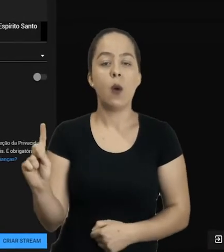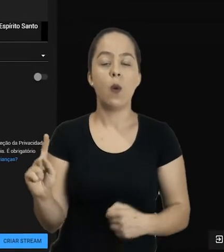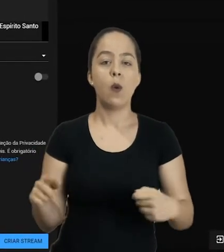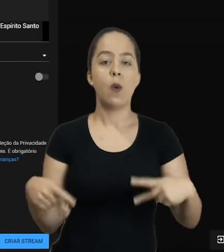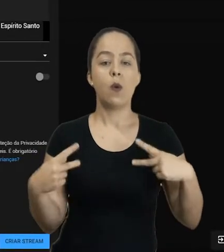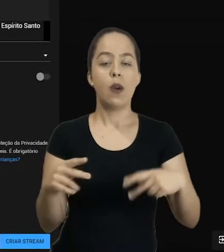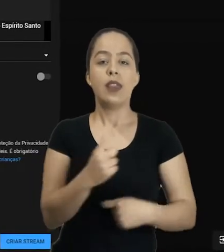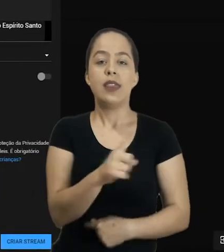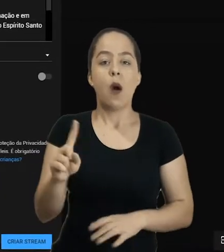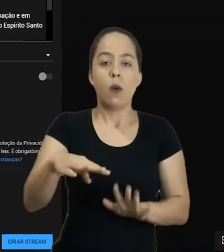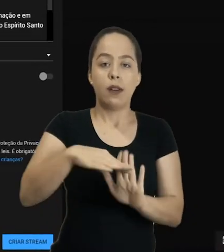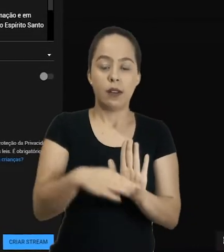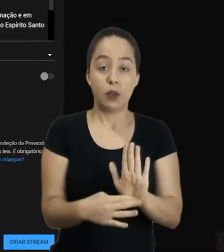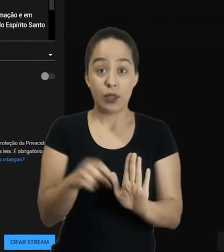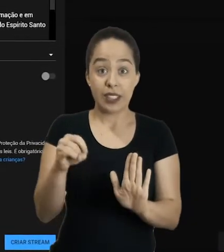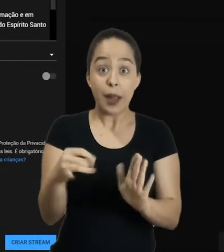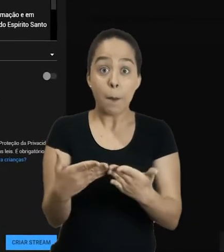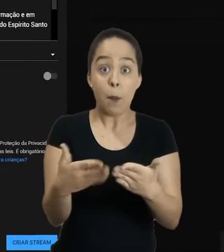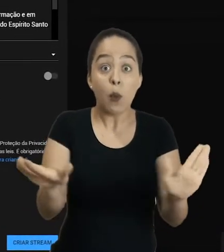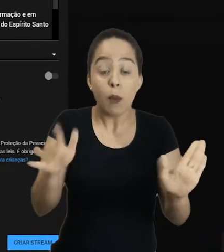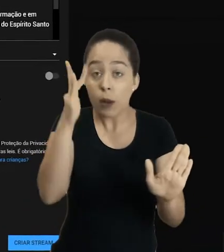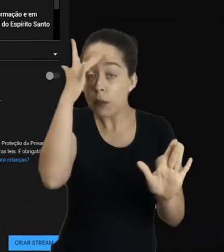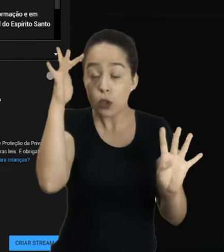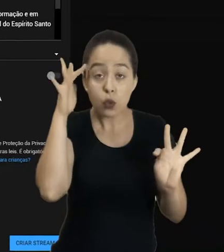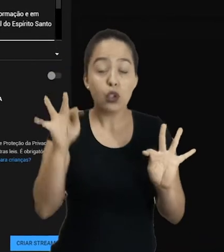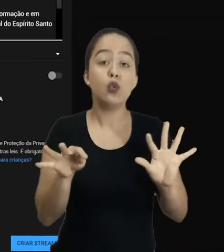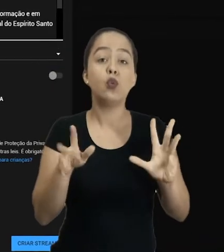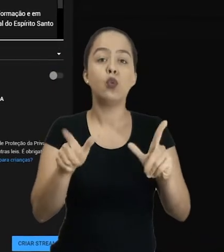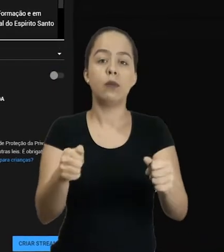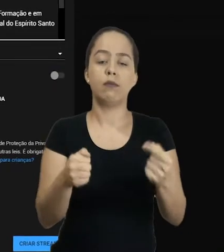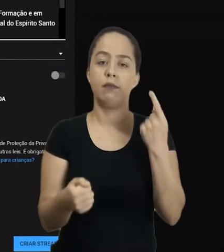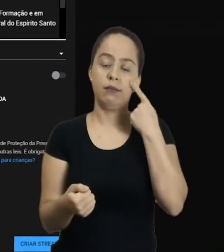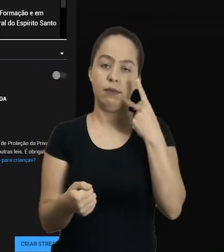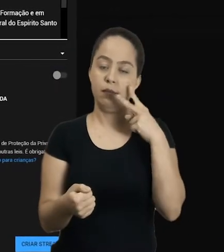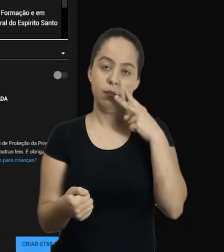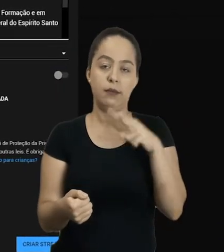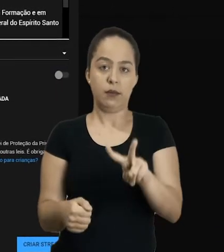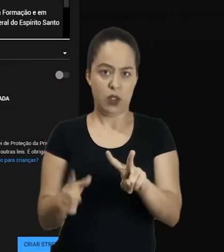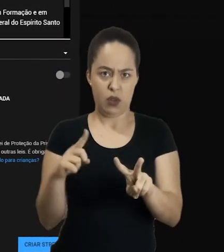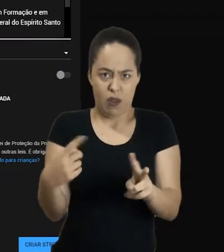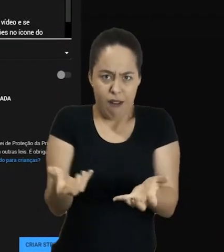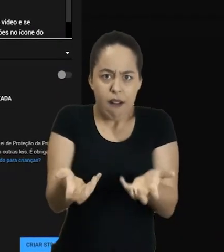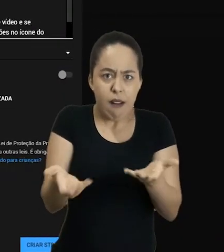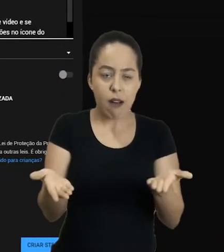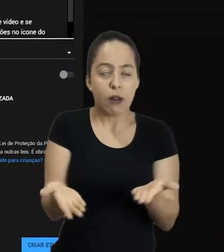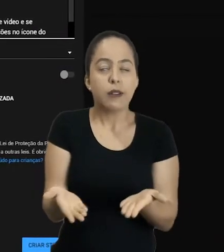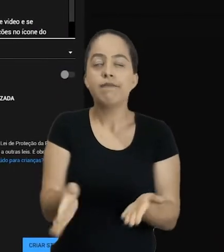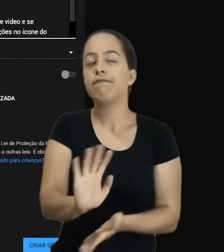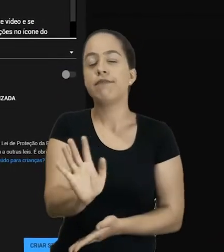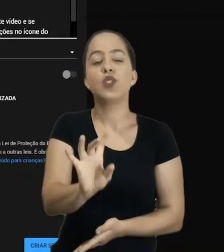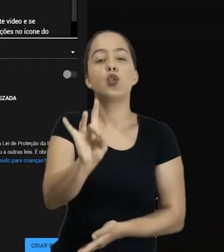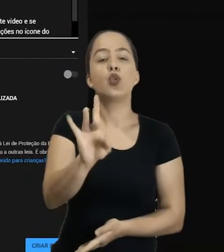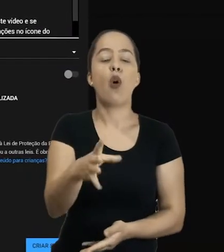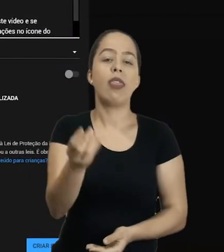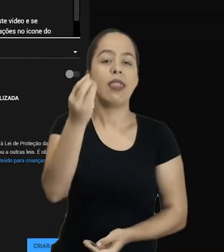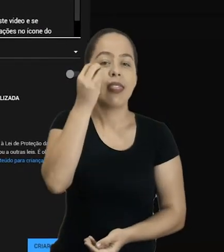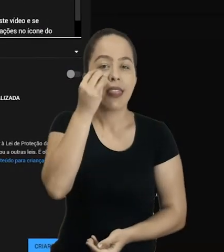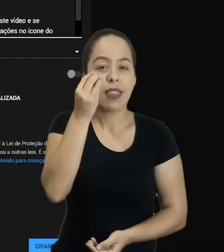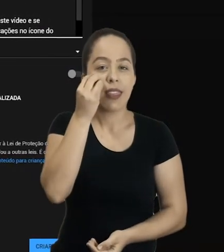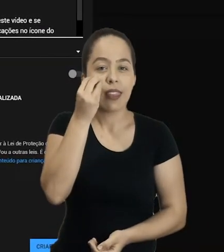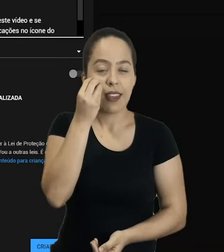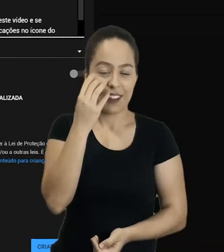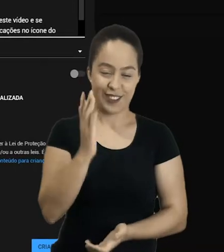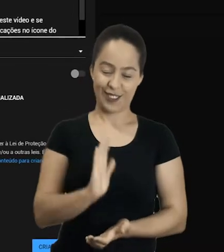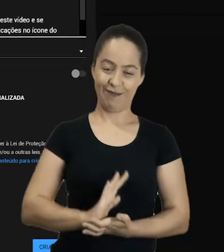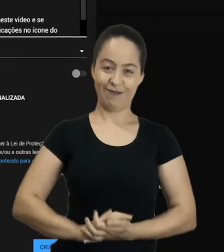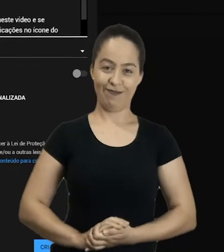porque se eu colocar público, todo mundo vai poder ver. Não é isso que a gente quer agora, né? Queremos só fazer um teste para mostrar